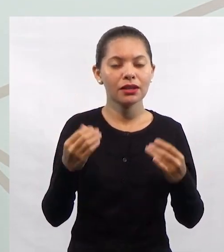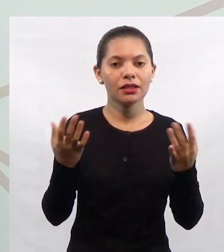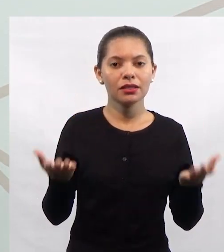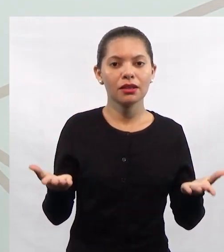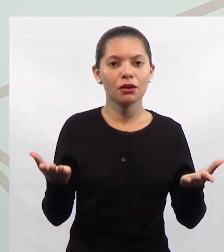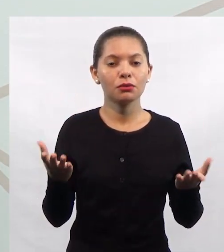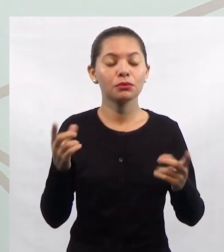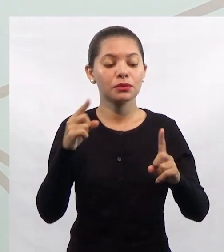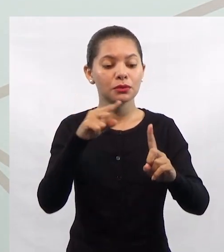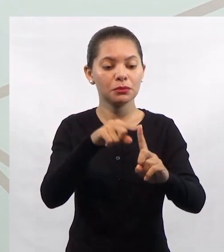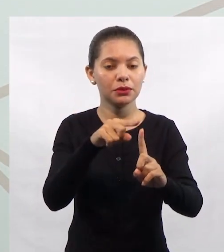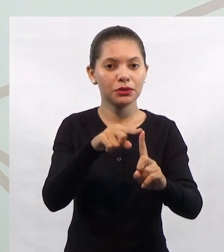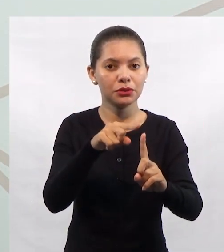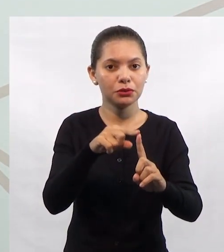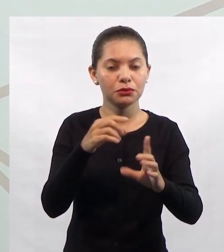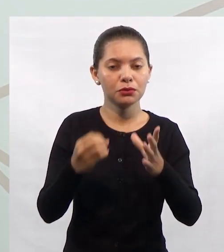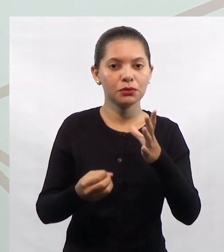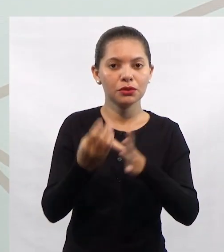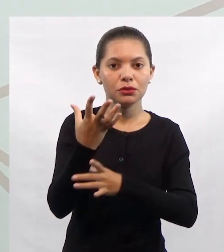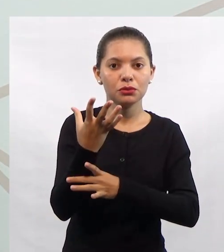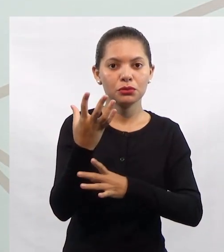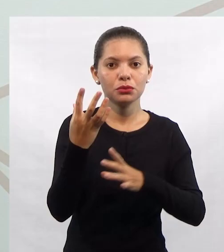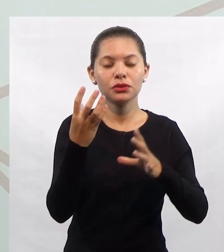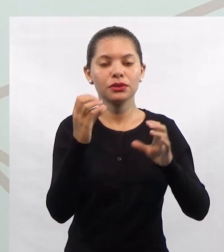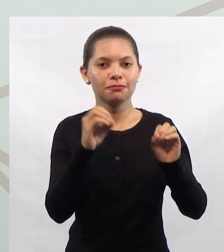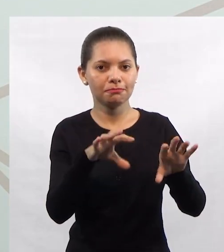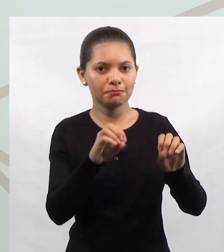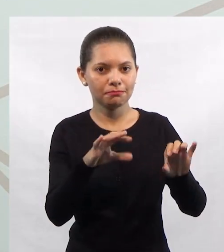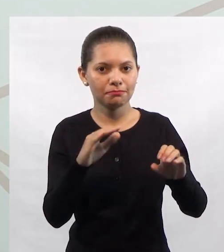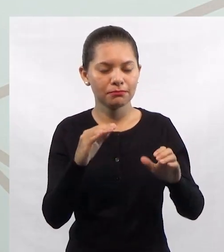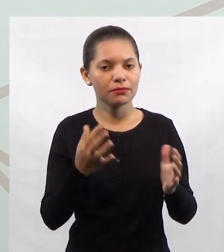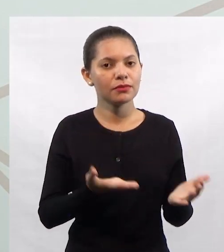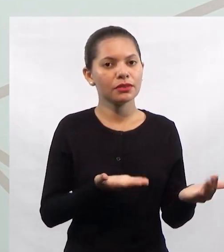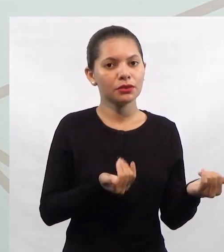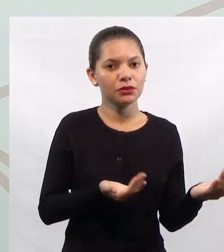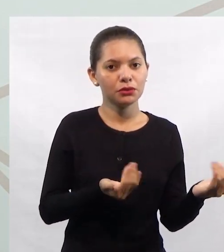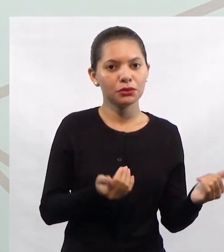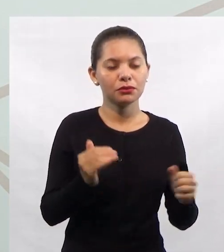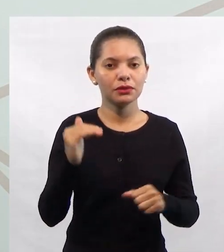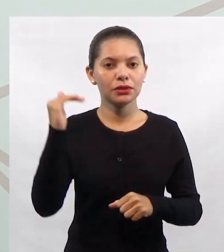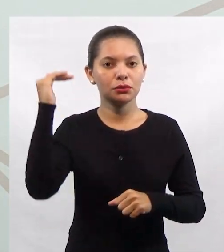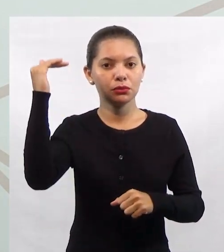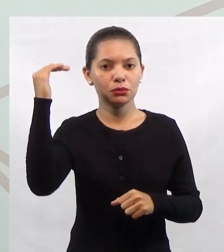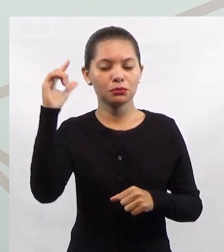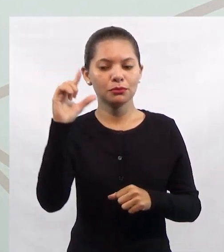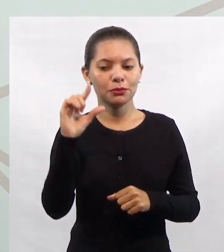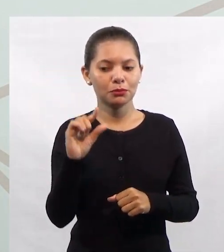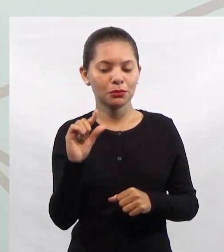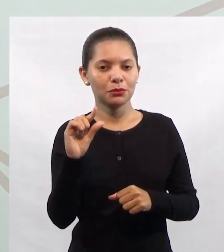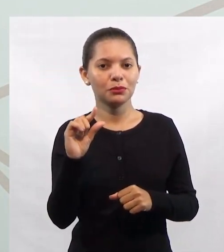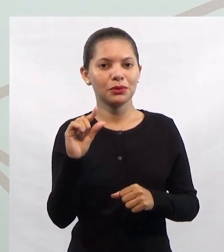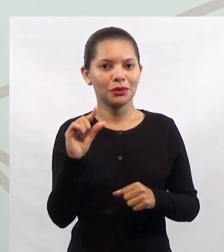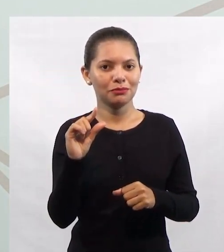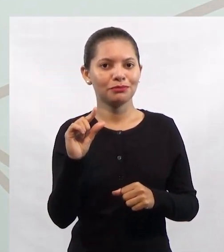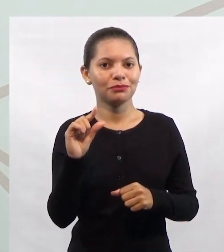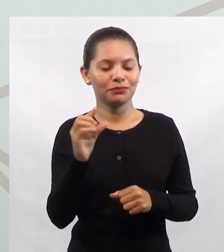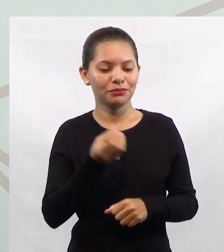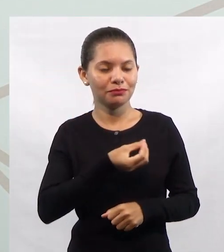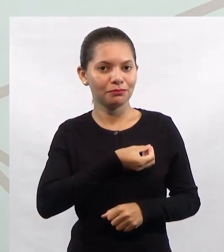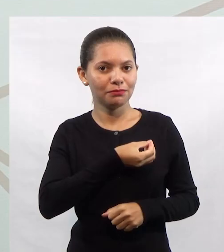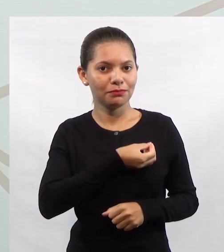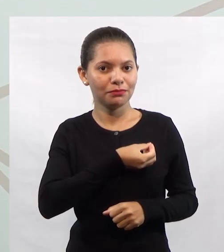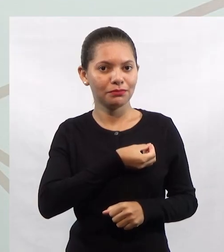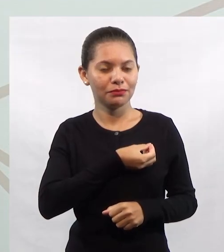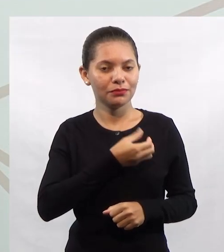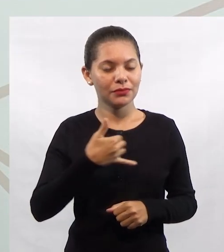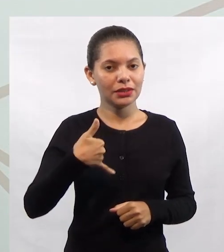esse propósito que surge a educação de jovens e adultos, para diminuir essa defasagem